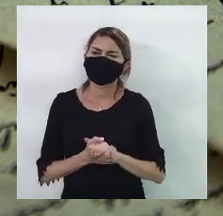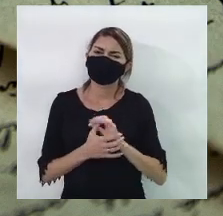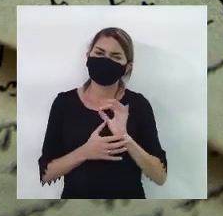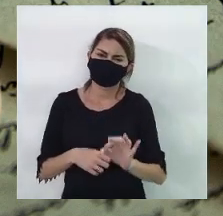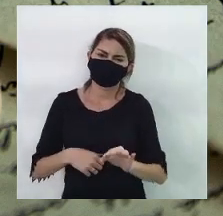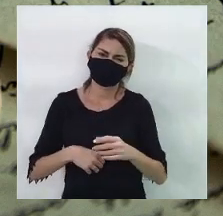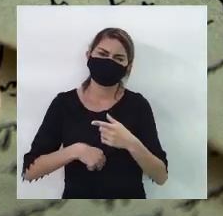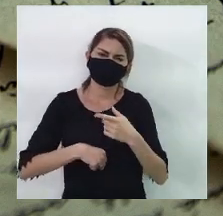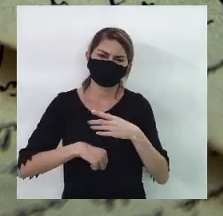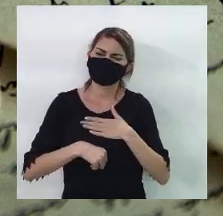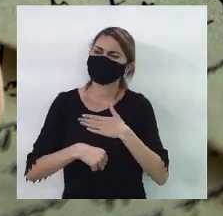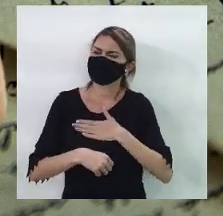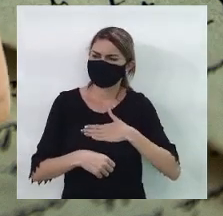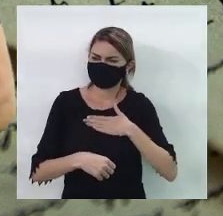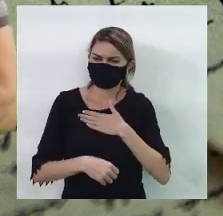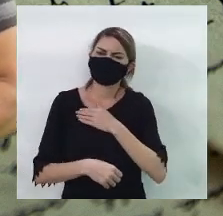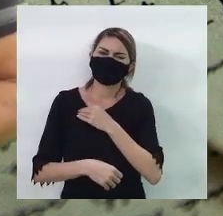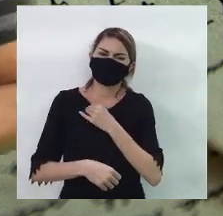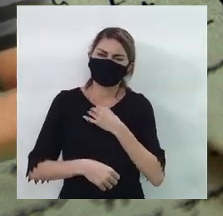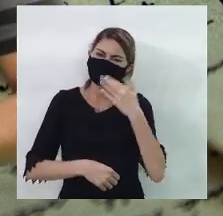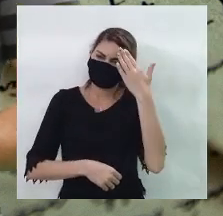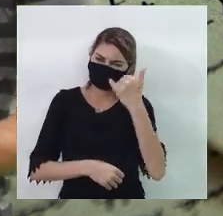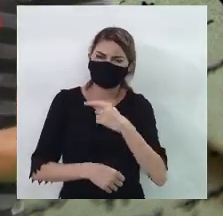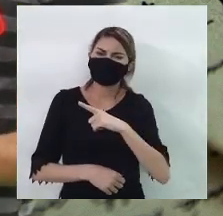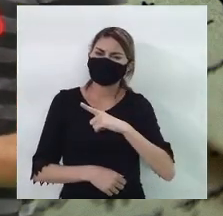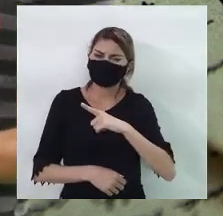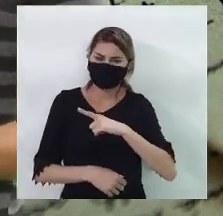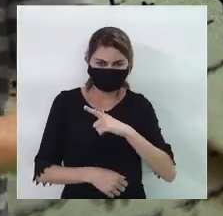Certo, eu gostava. E não sabia desse ponto. Ela tinha